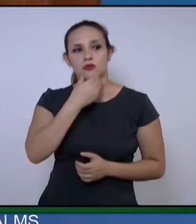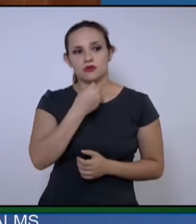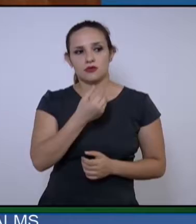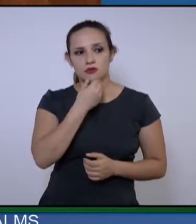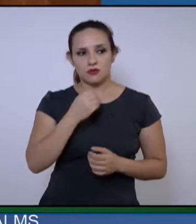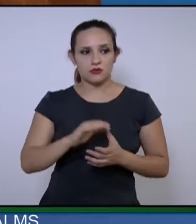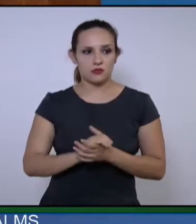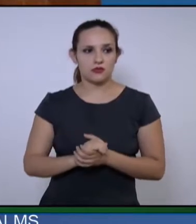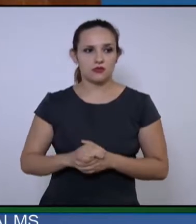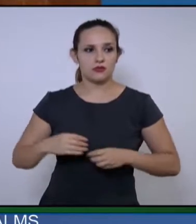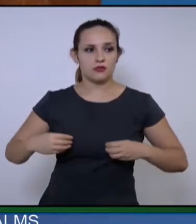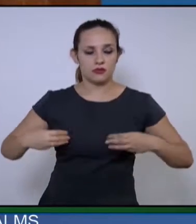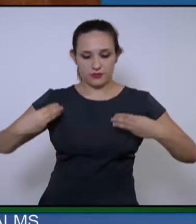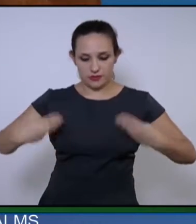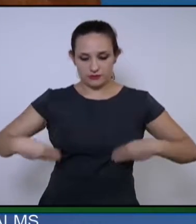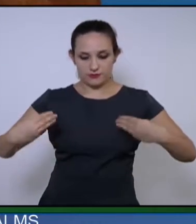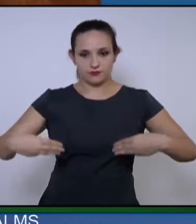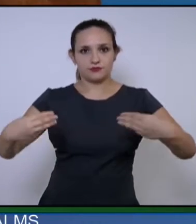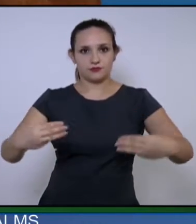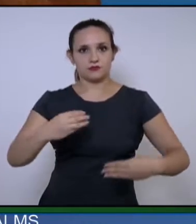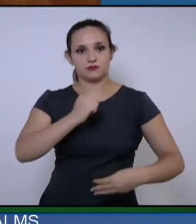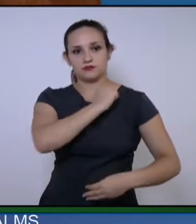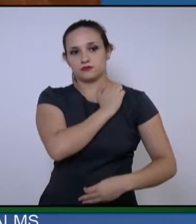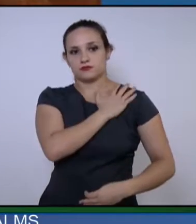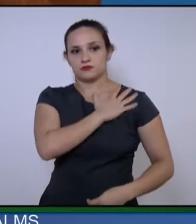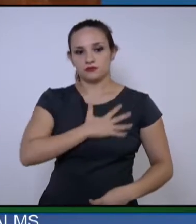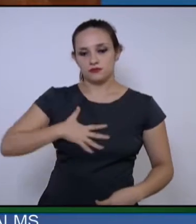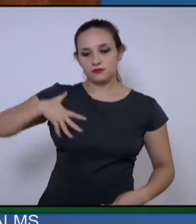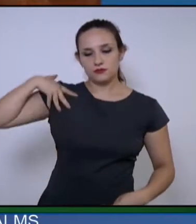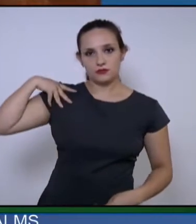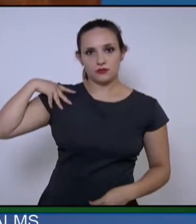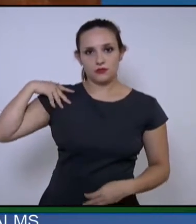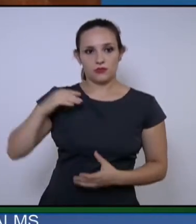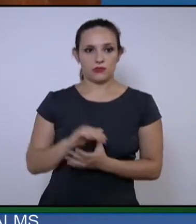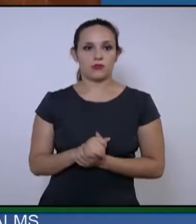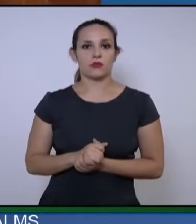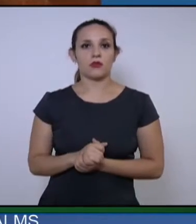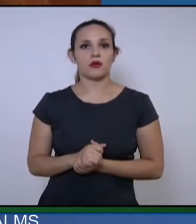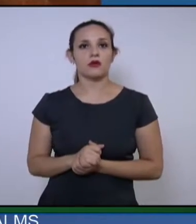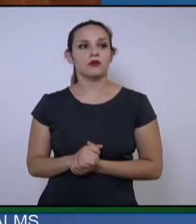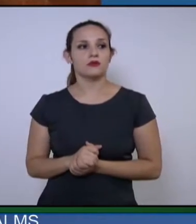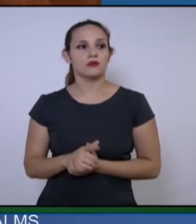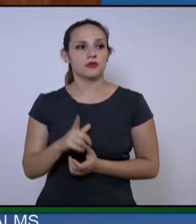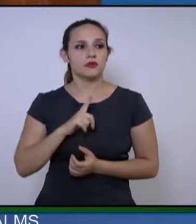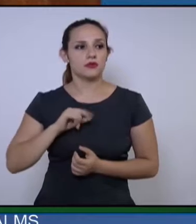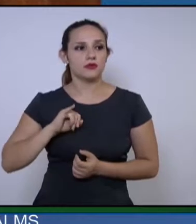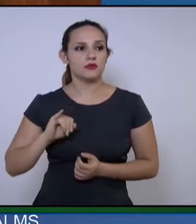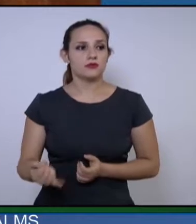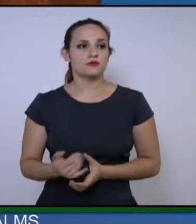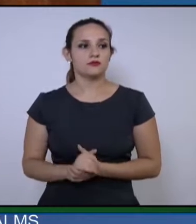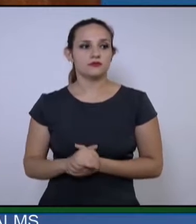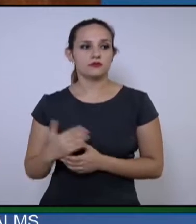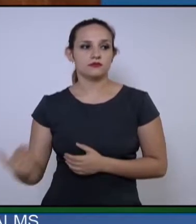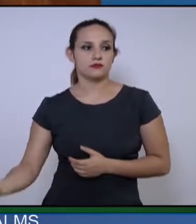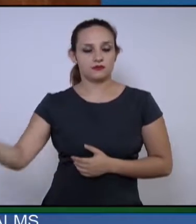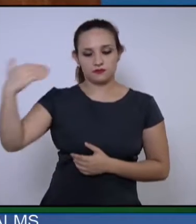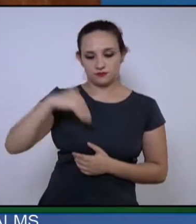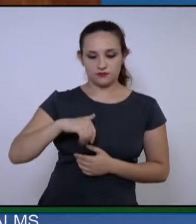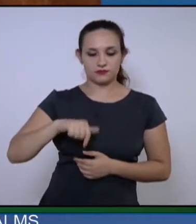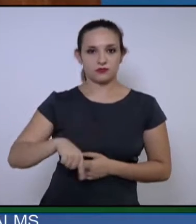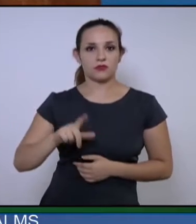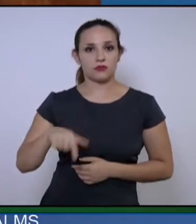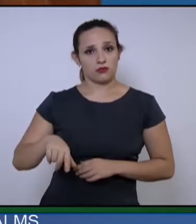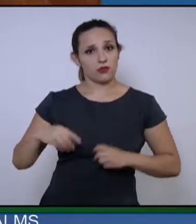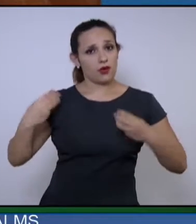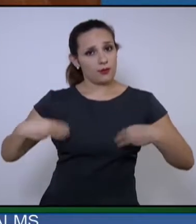Jungmann, que teve a oportunidade de vir a esta casa, enquanto ministro